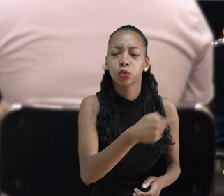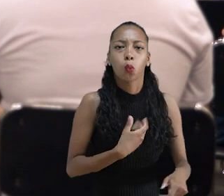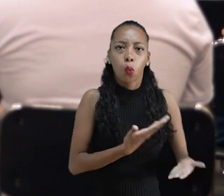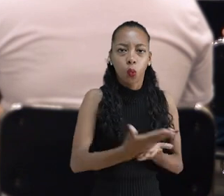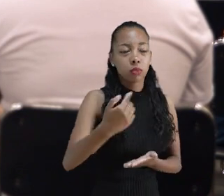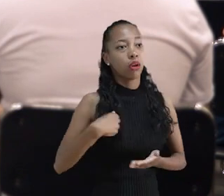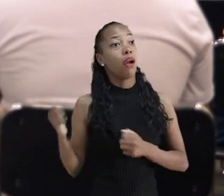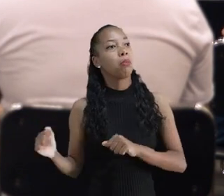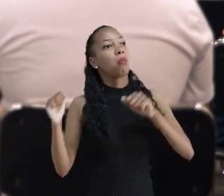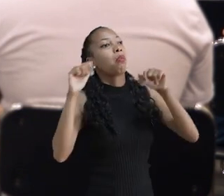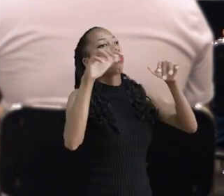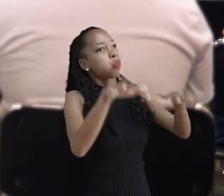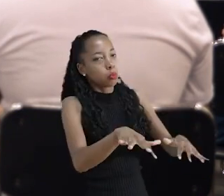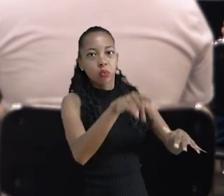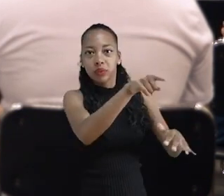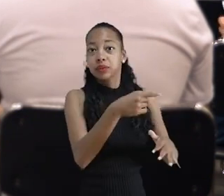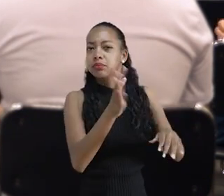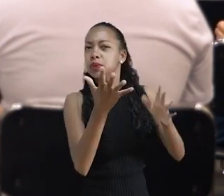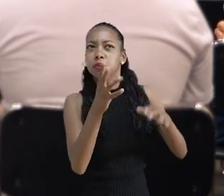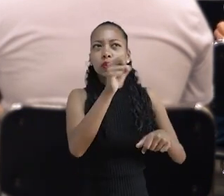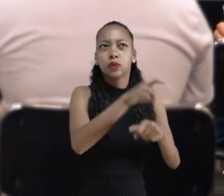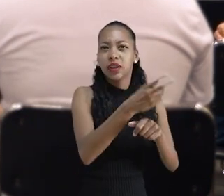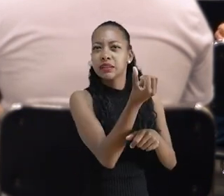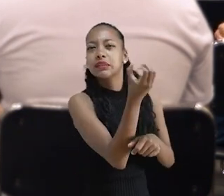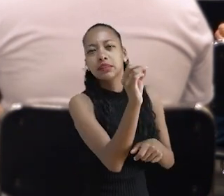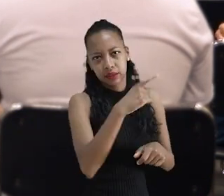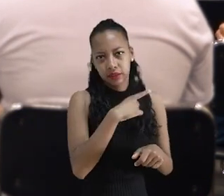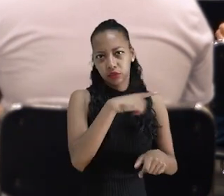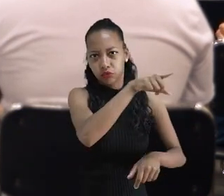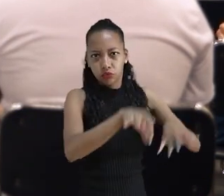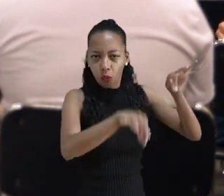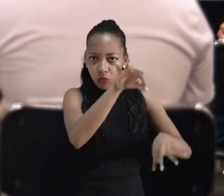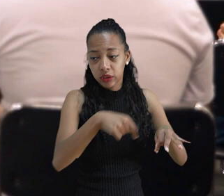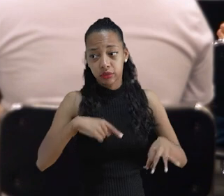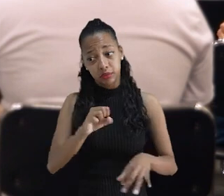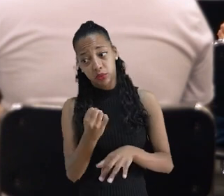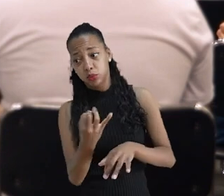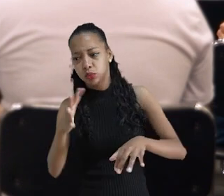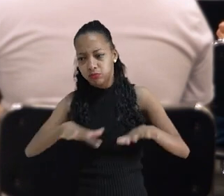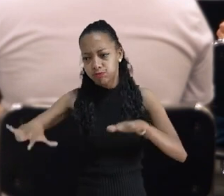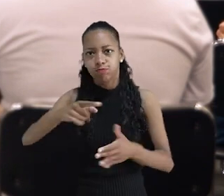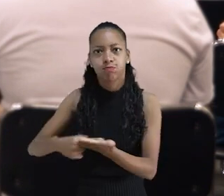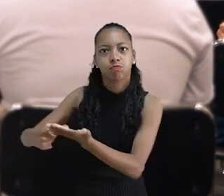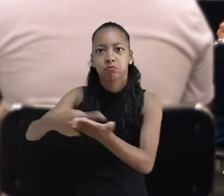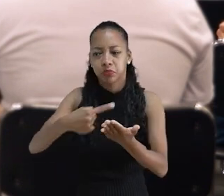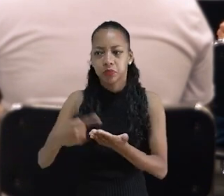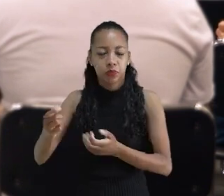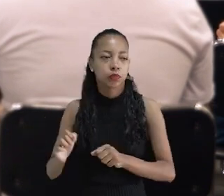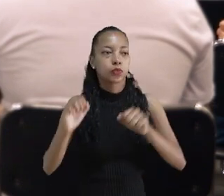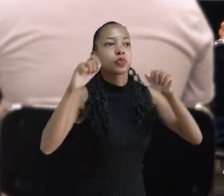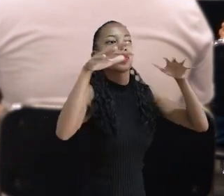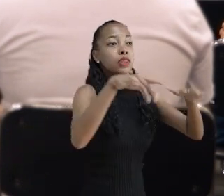né foram disponibilizadas 60 vagas e Nós entramos né e nos